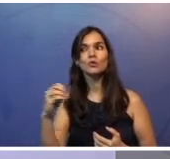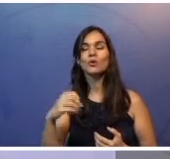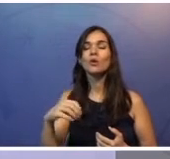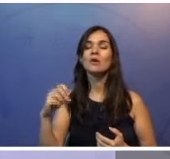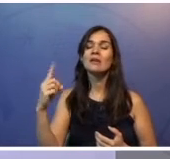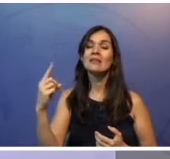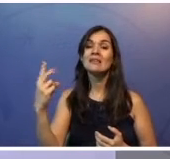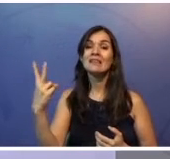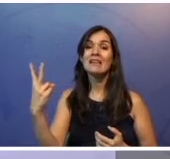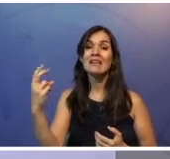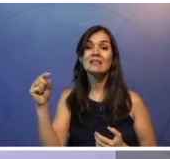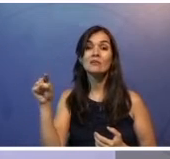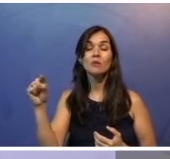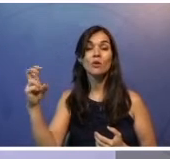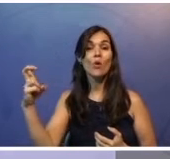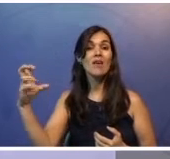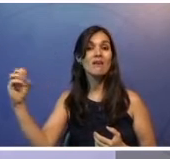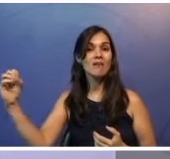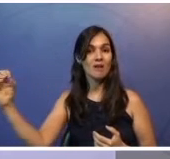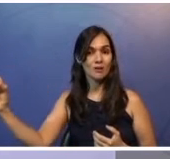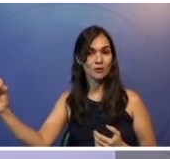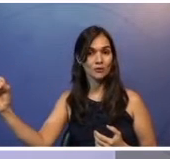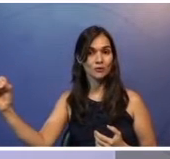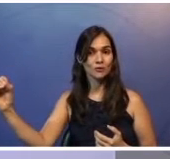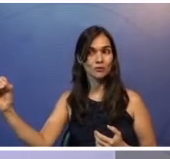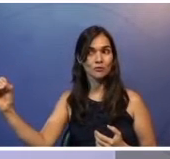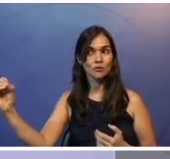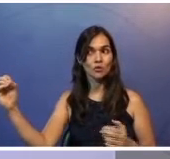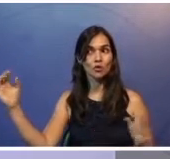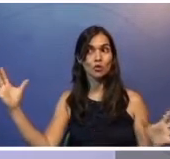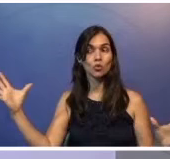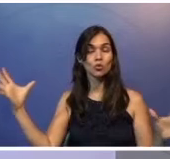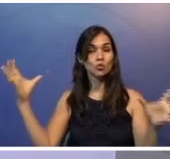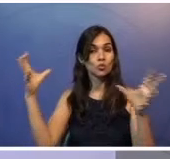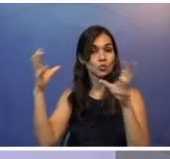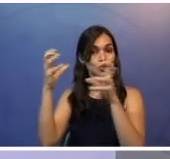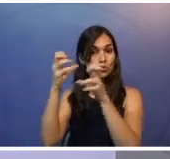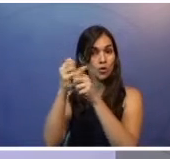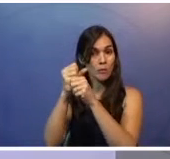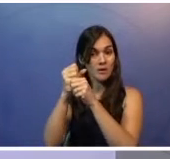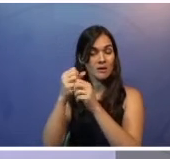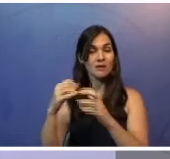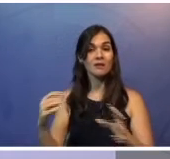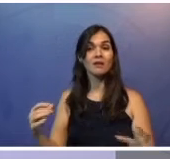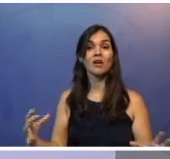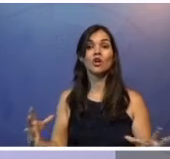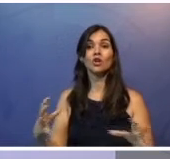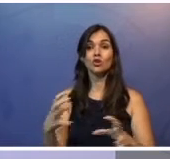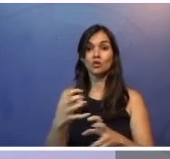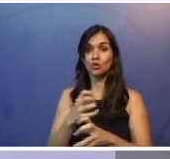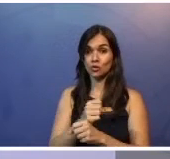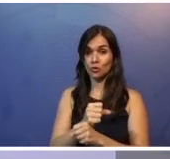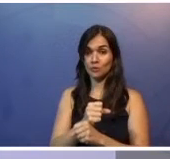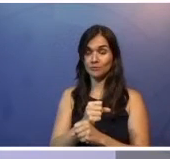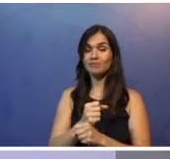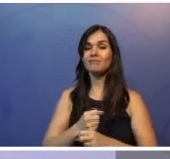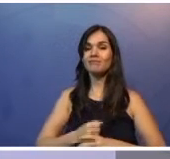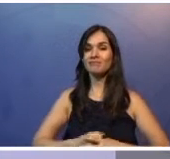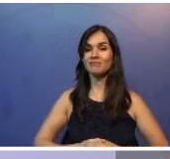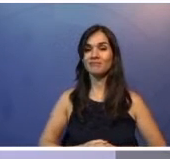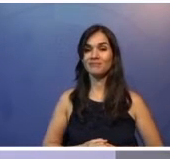4500/3 13.500 fazendo as contas demais aqui embaixo vai dar